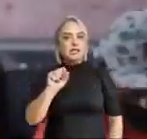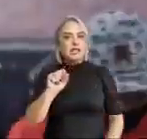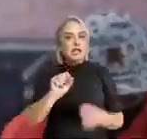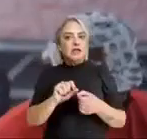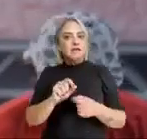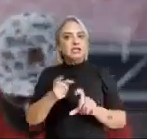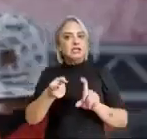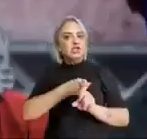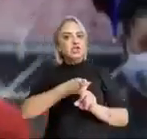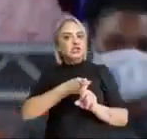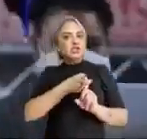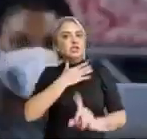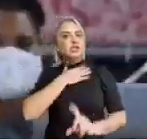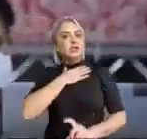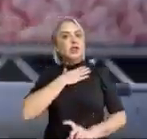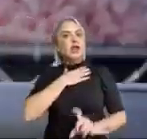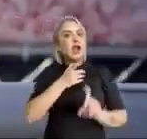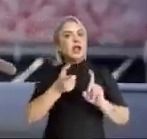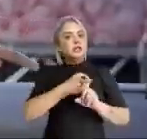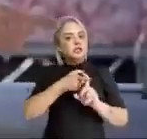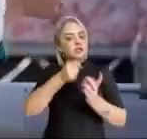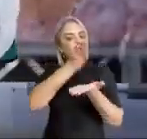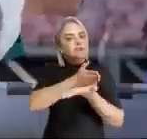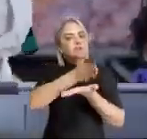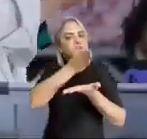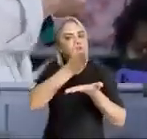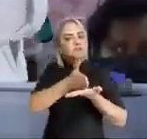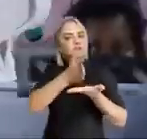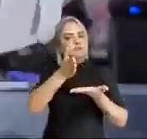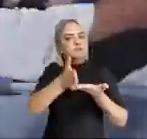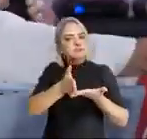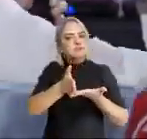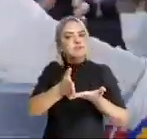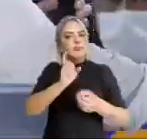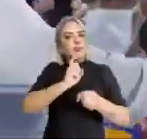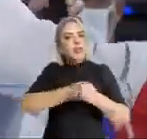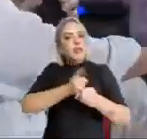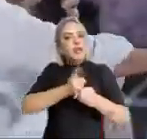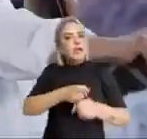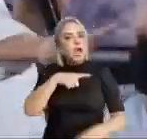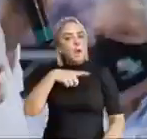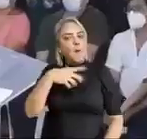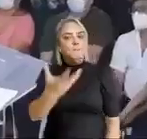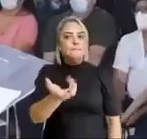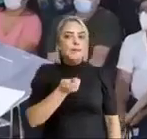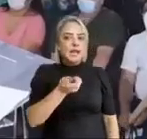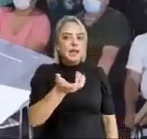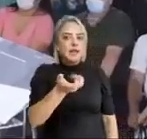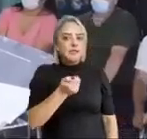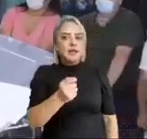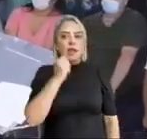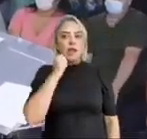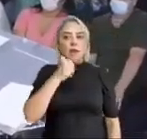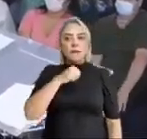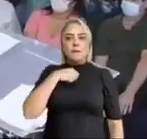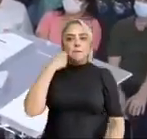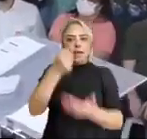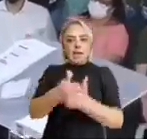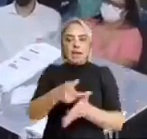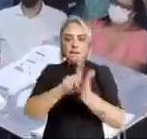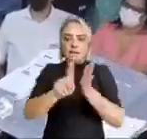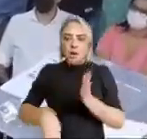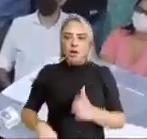tem que fazer uma dívida que seja rentável, que ela possa te dar um benefício para você pagar a própria dívida. Não é